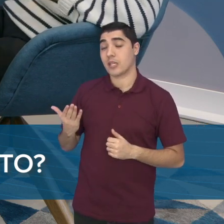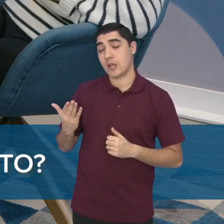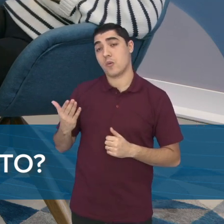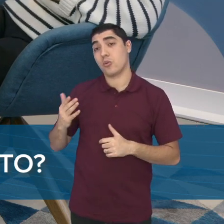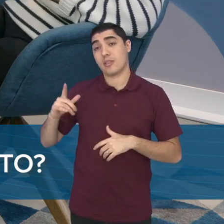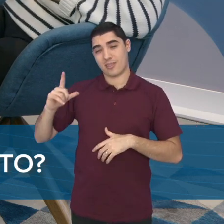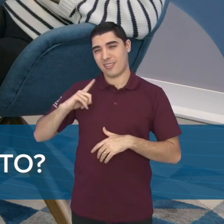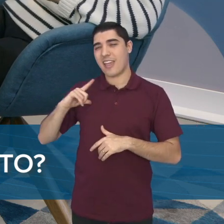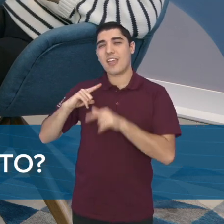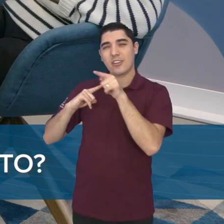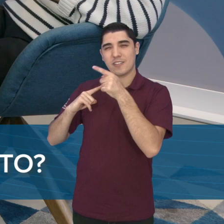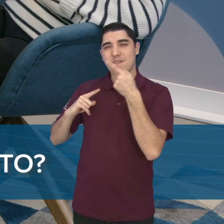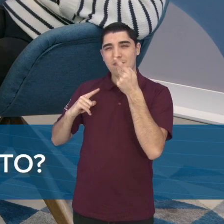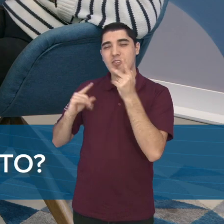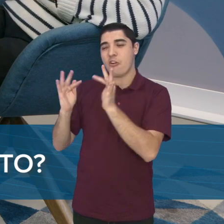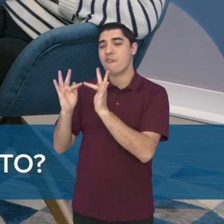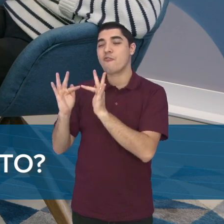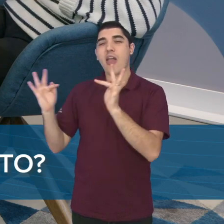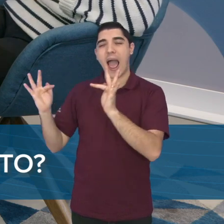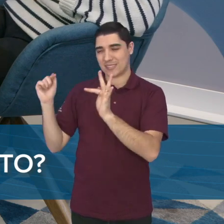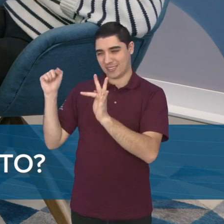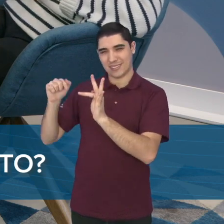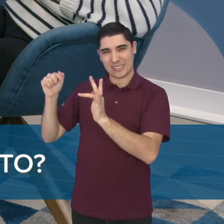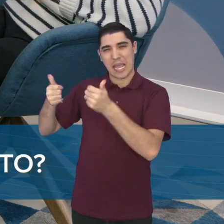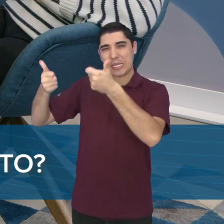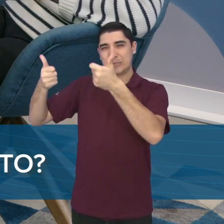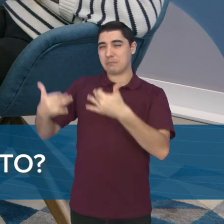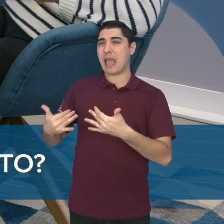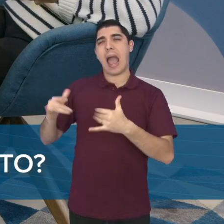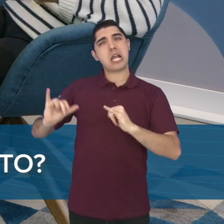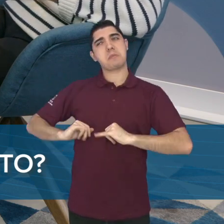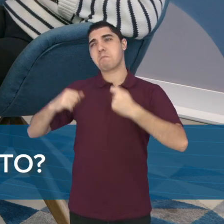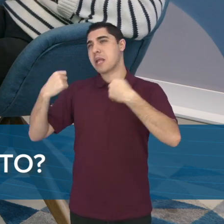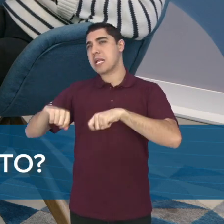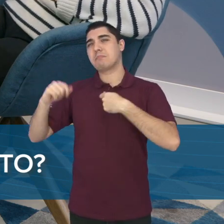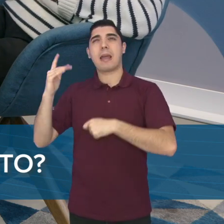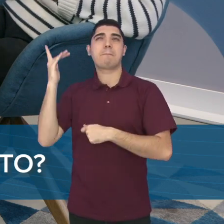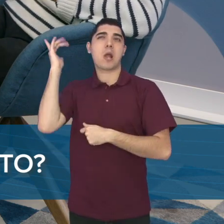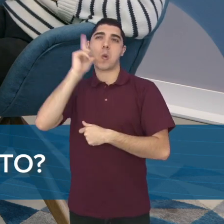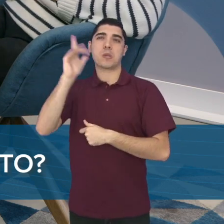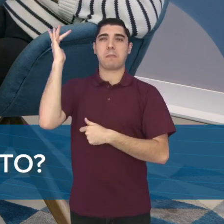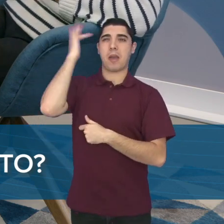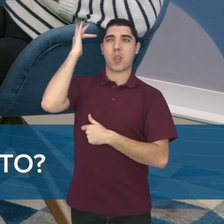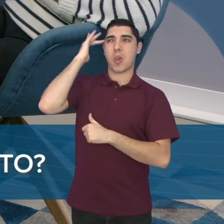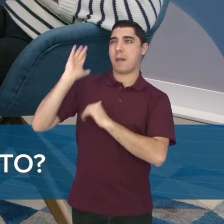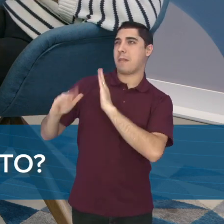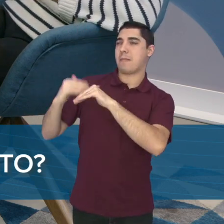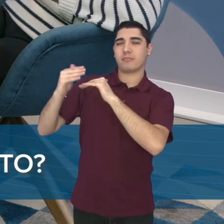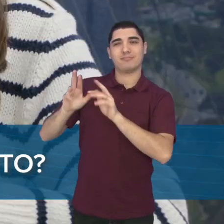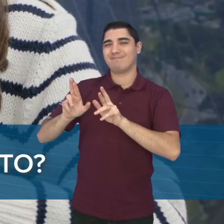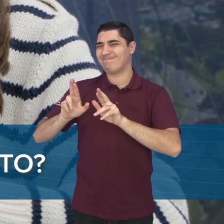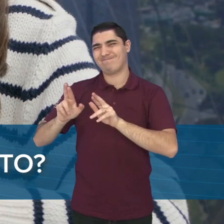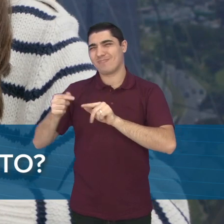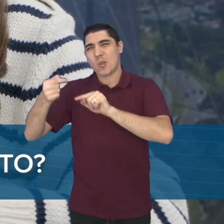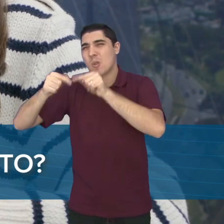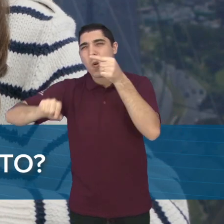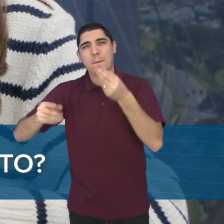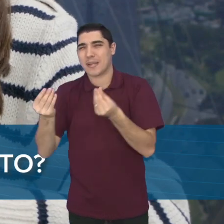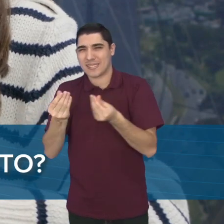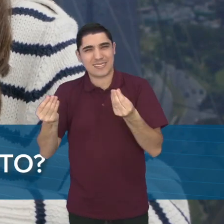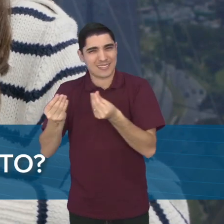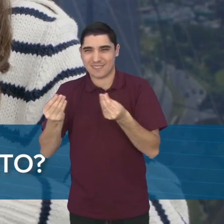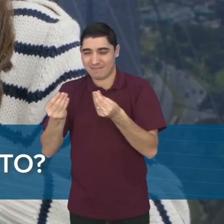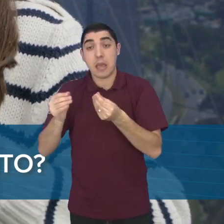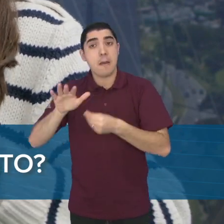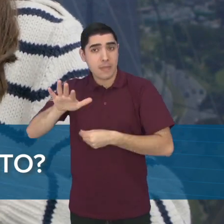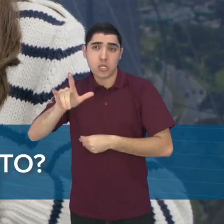fala às vezes as frases prontas, né, Dani, parece como algo, né, não faz sentido. Mas eu acho que faz parte, né?